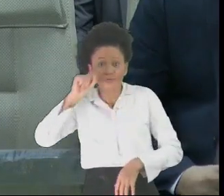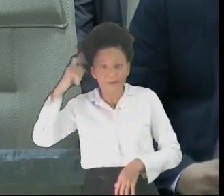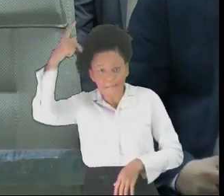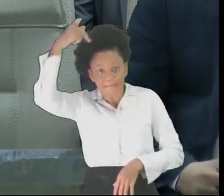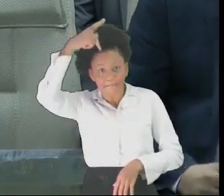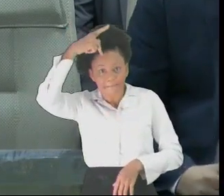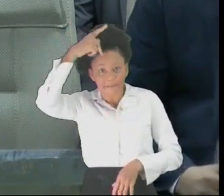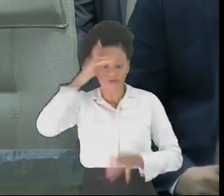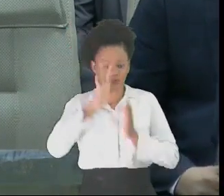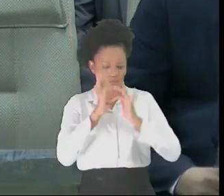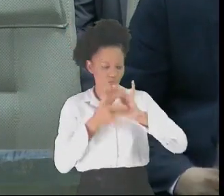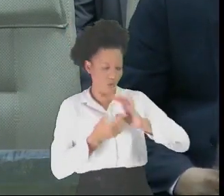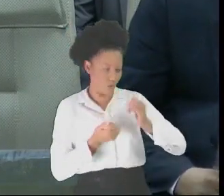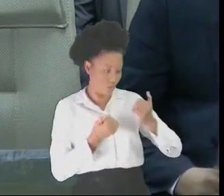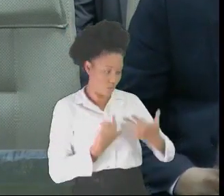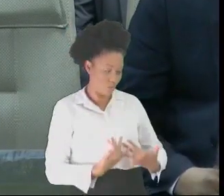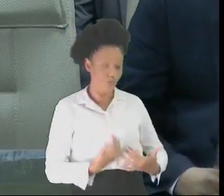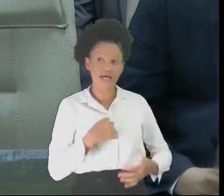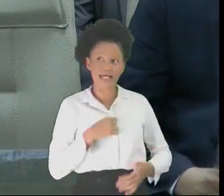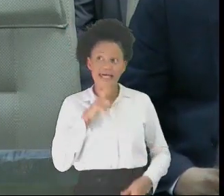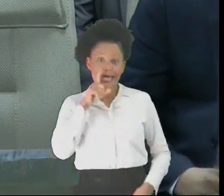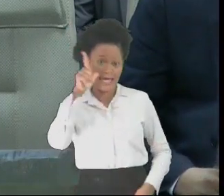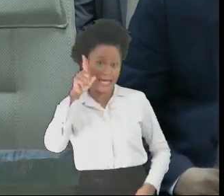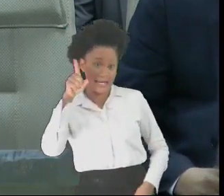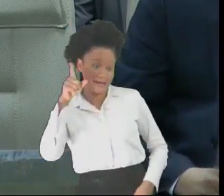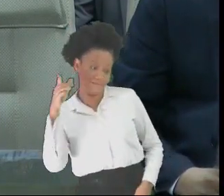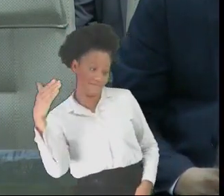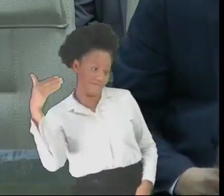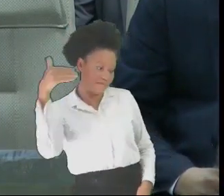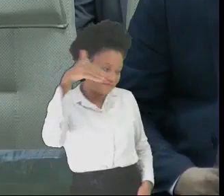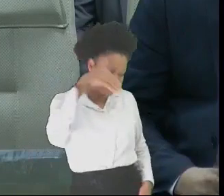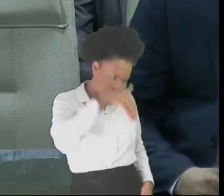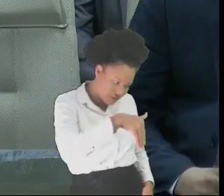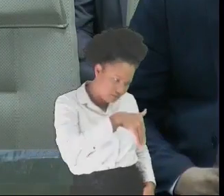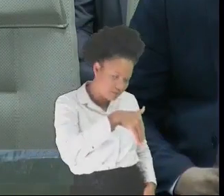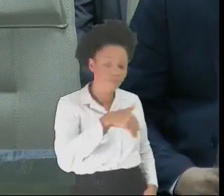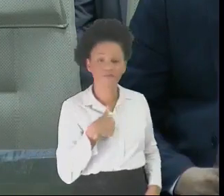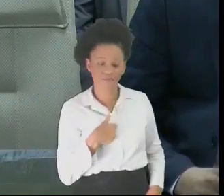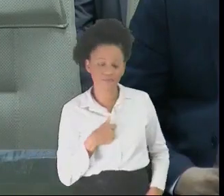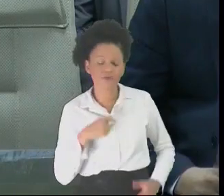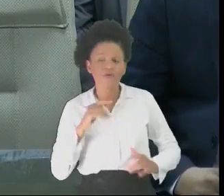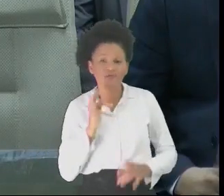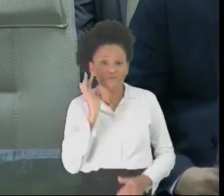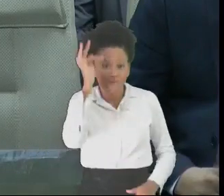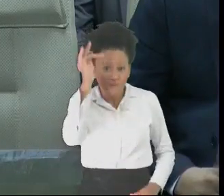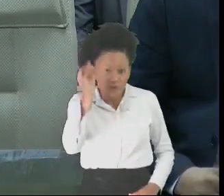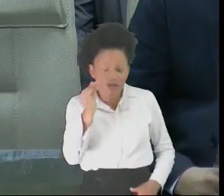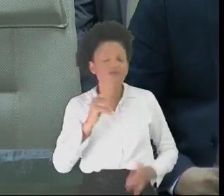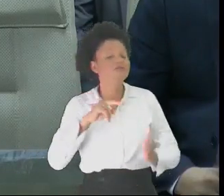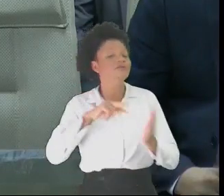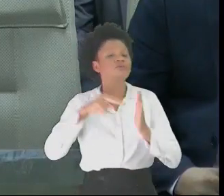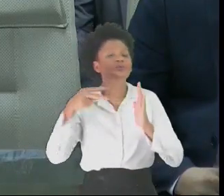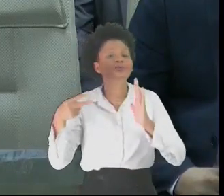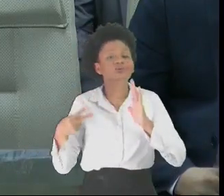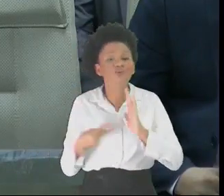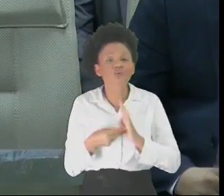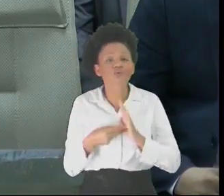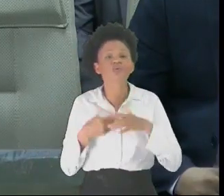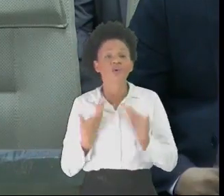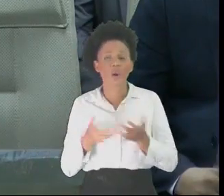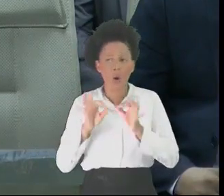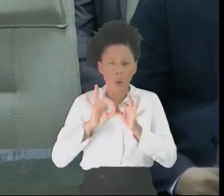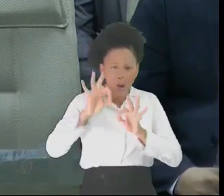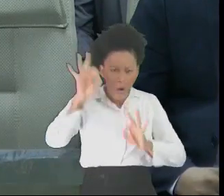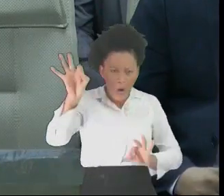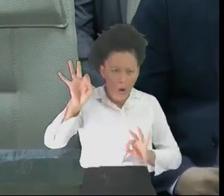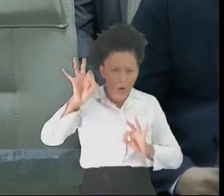ele vier. Jesus disse assim, não foi quando ele vier? No futuro? Significa dizer que o Espírito Santo estava longe da